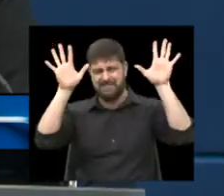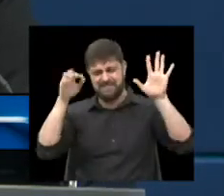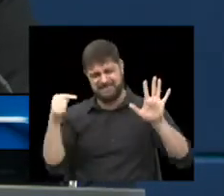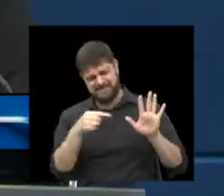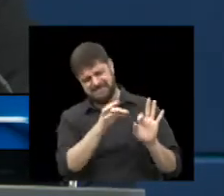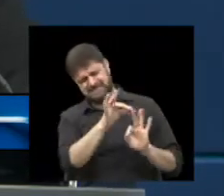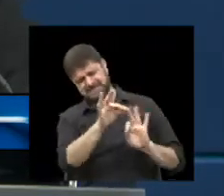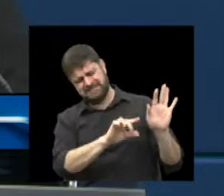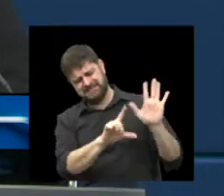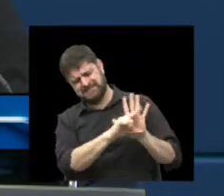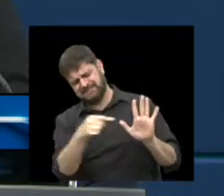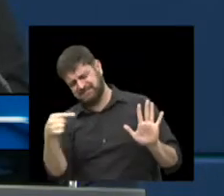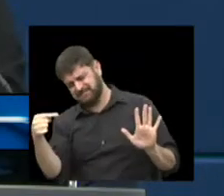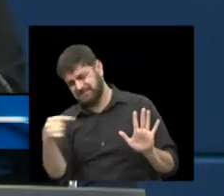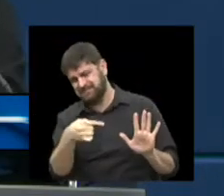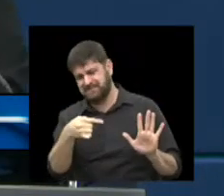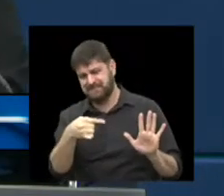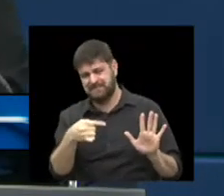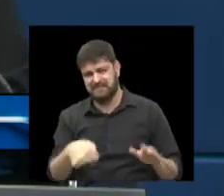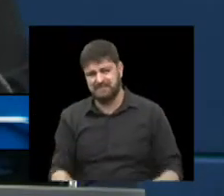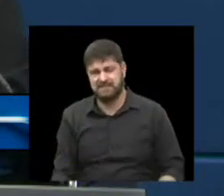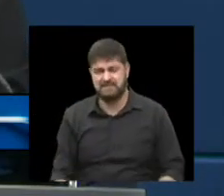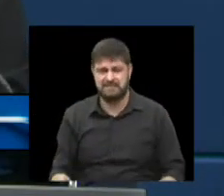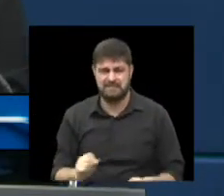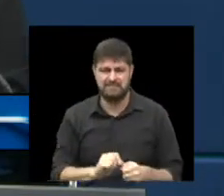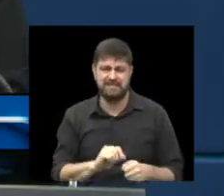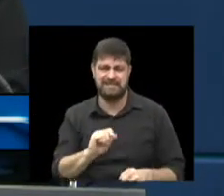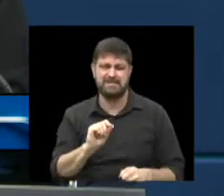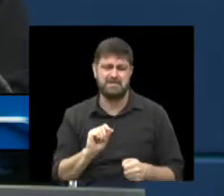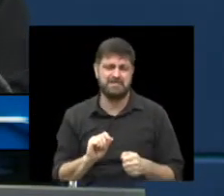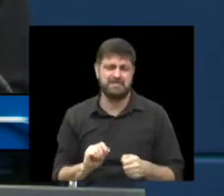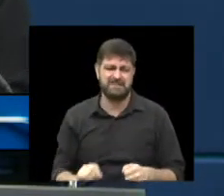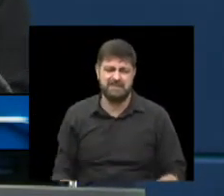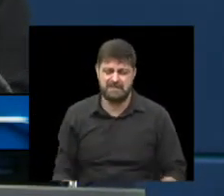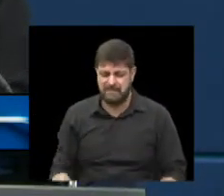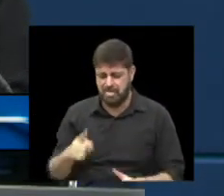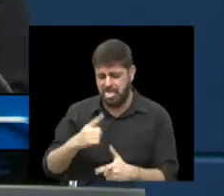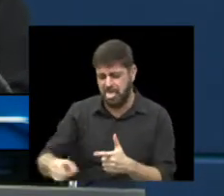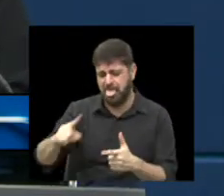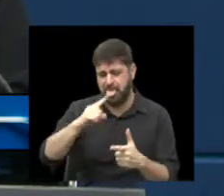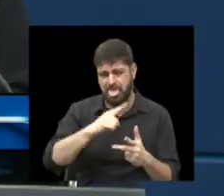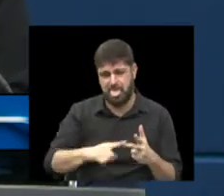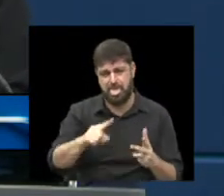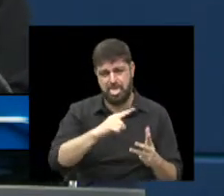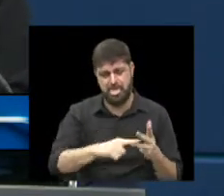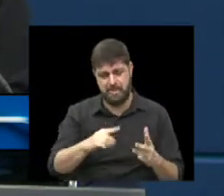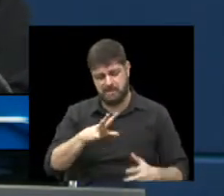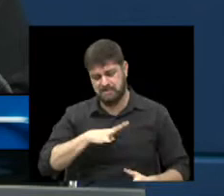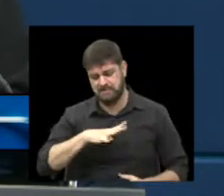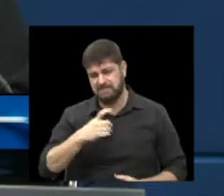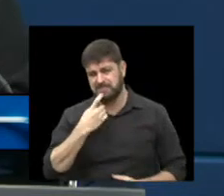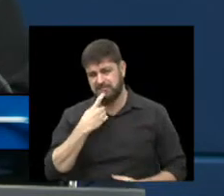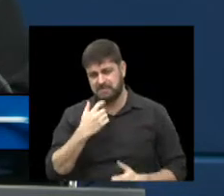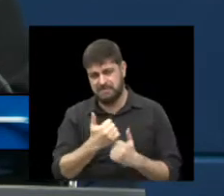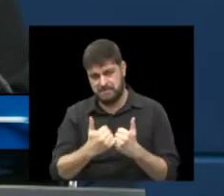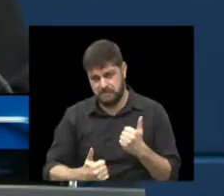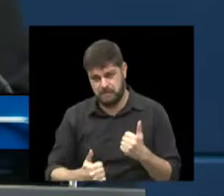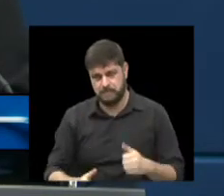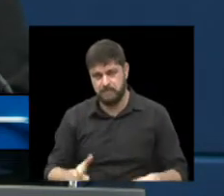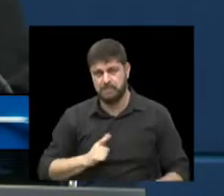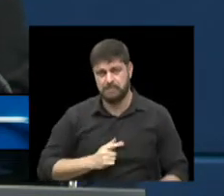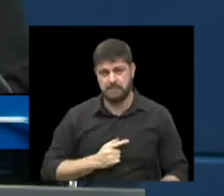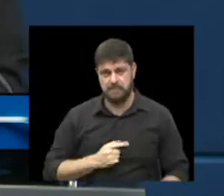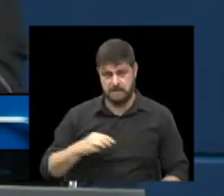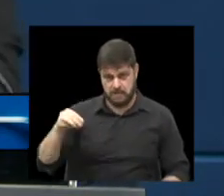processo, isso só vai trazer mais implicações para a cidade. Nos minutos que eu tenho ainda,